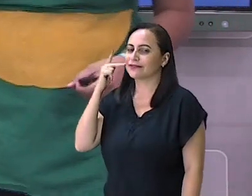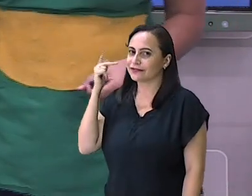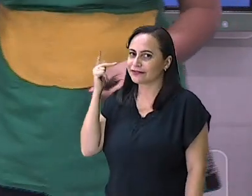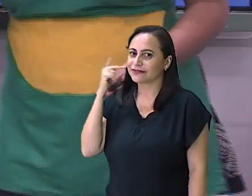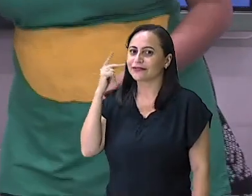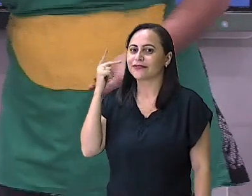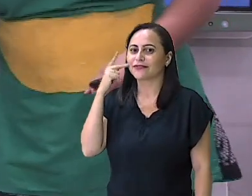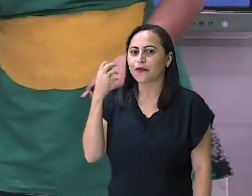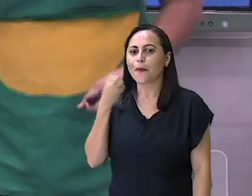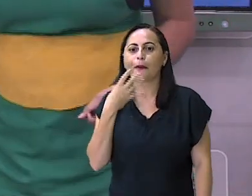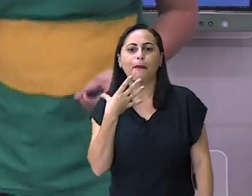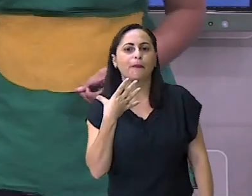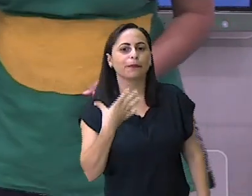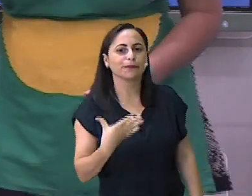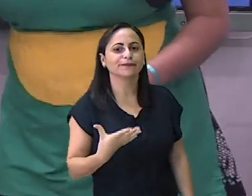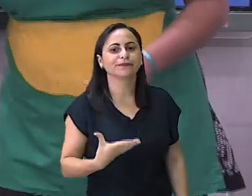como é